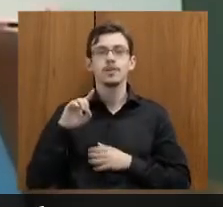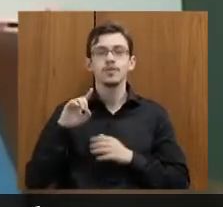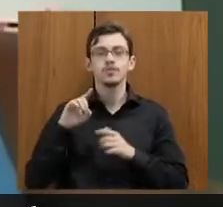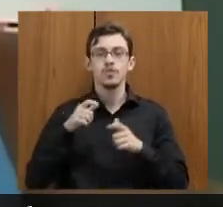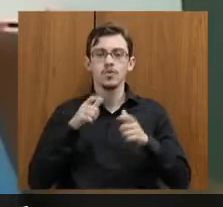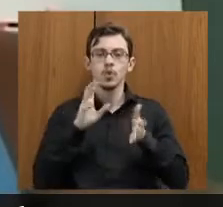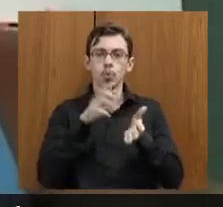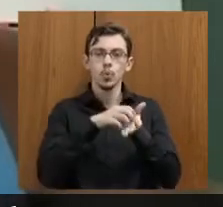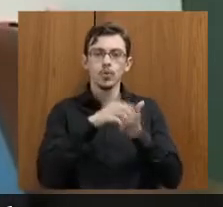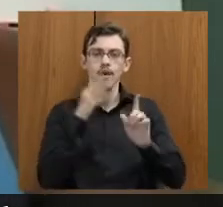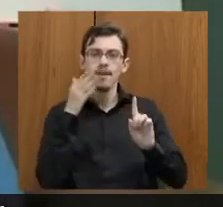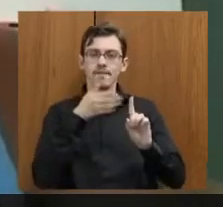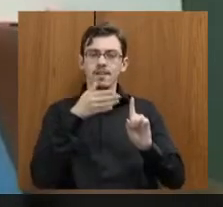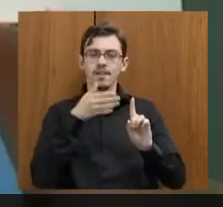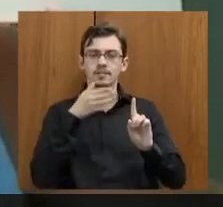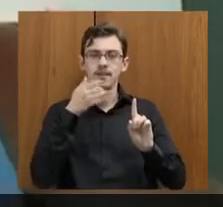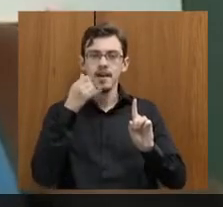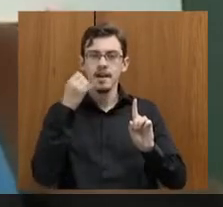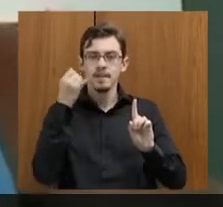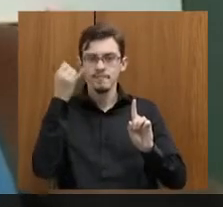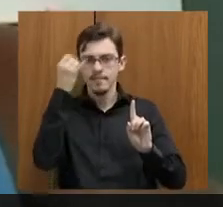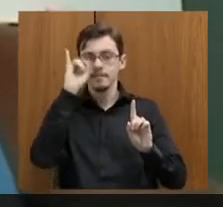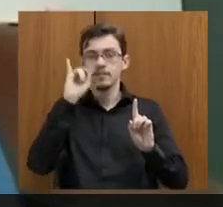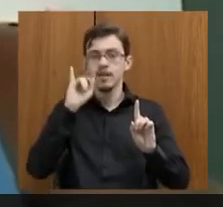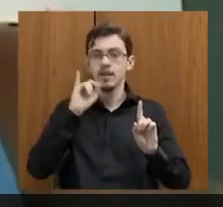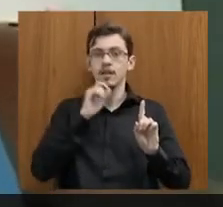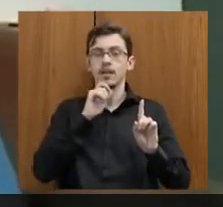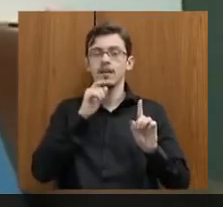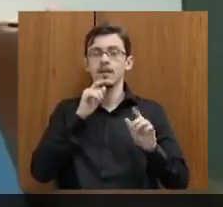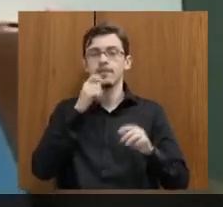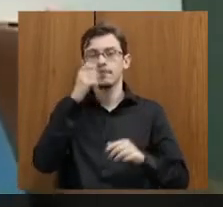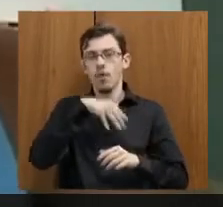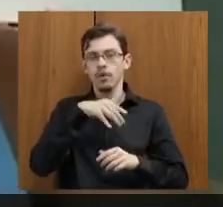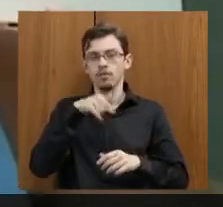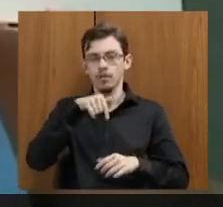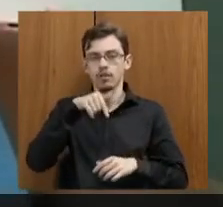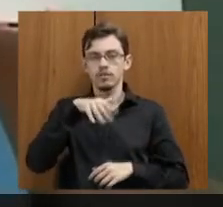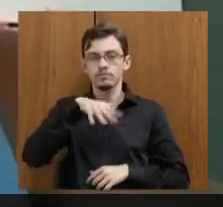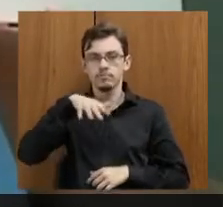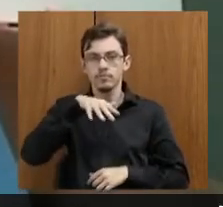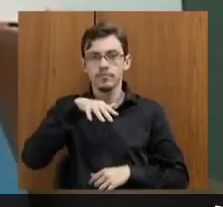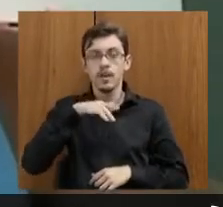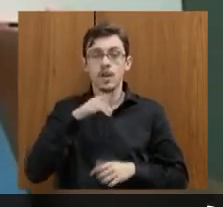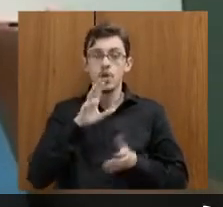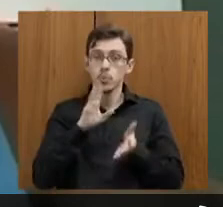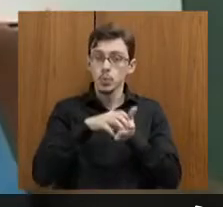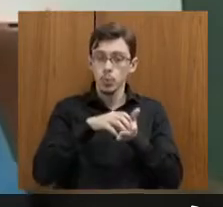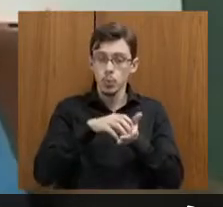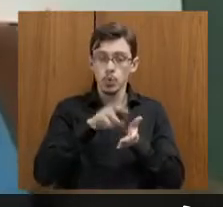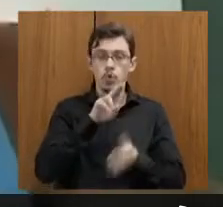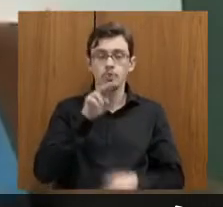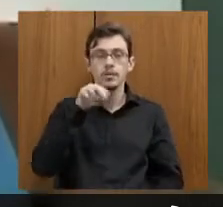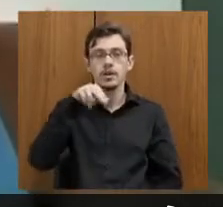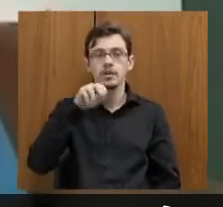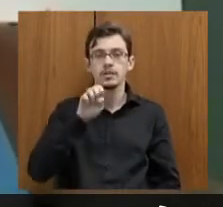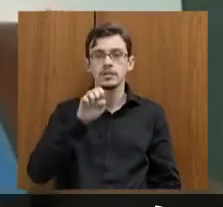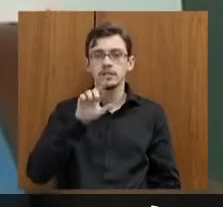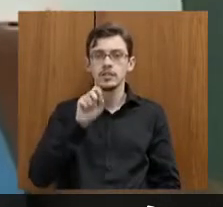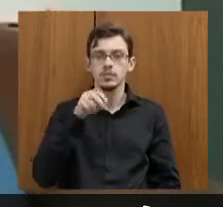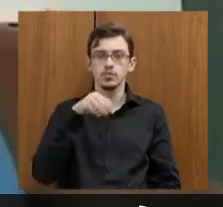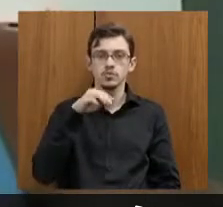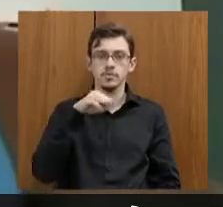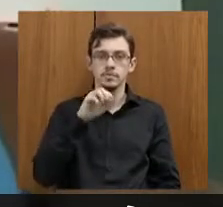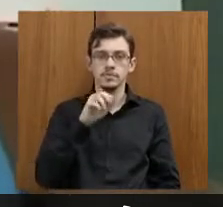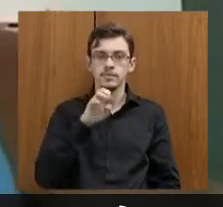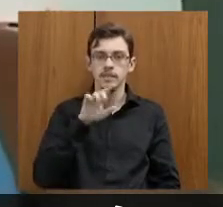de combate ao racismo e intolerância religiosa do Estado da Bahia a calça Mandela um raça para um